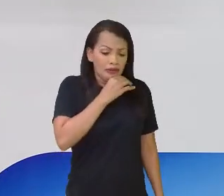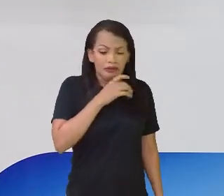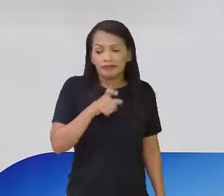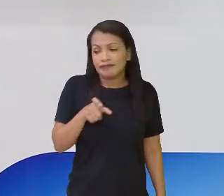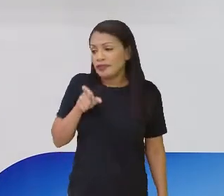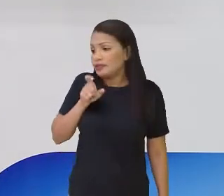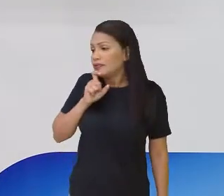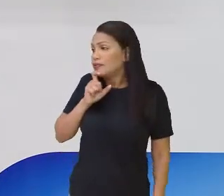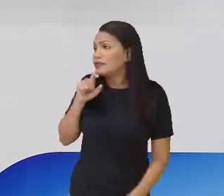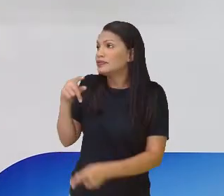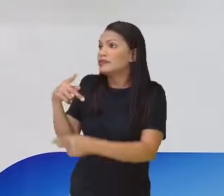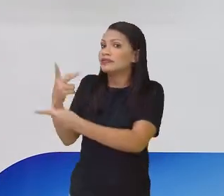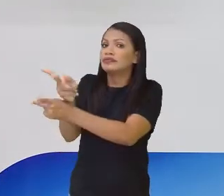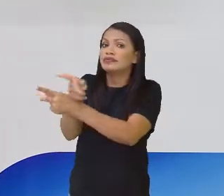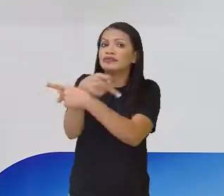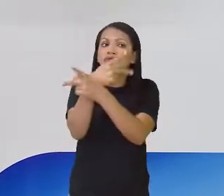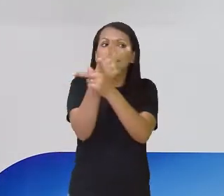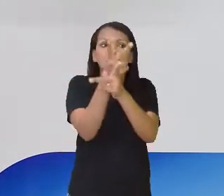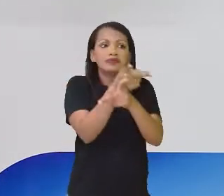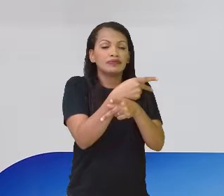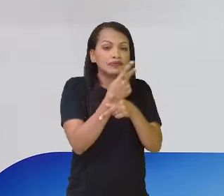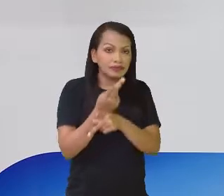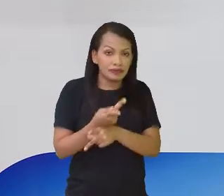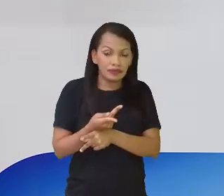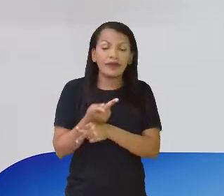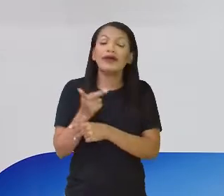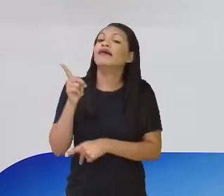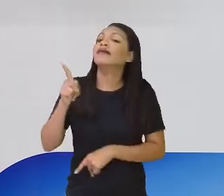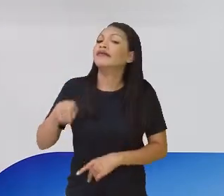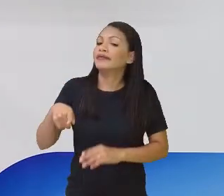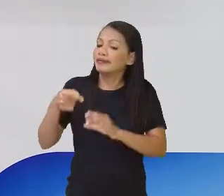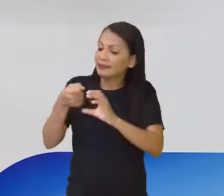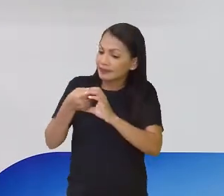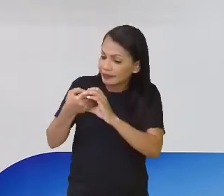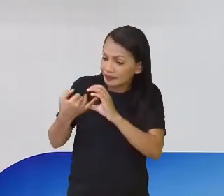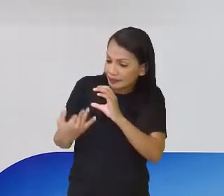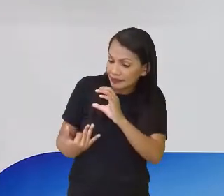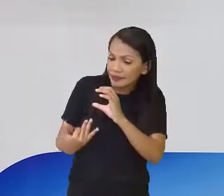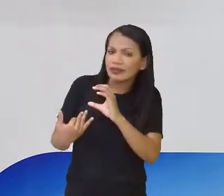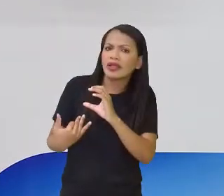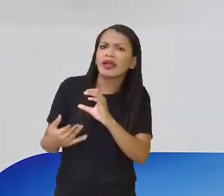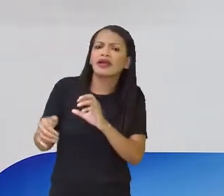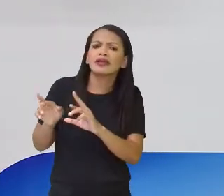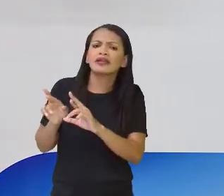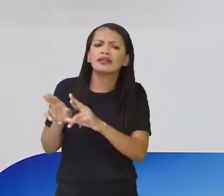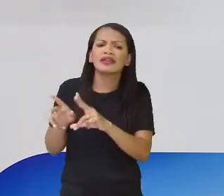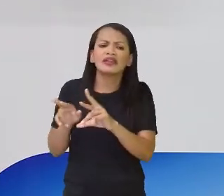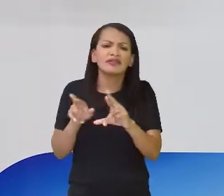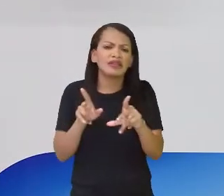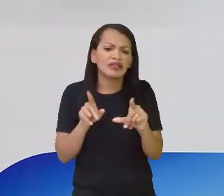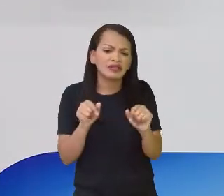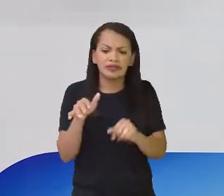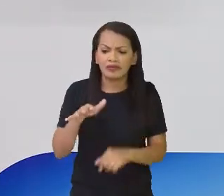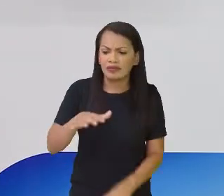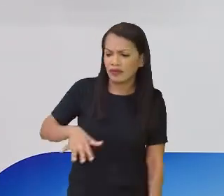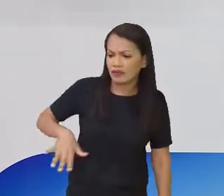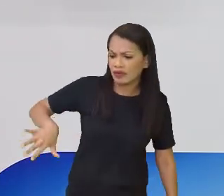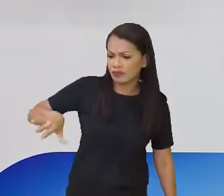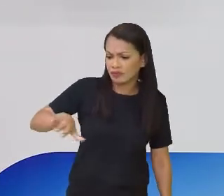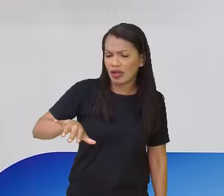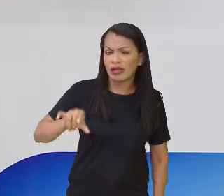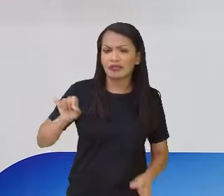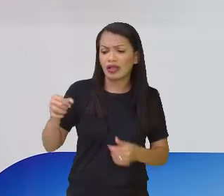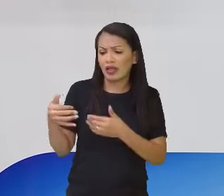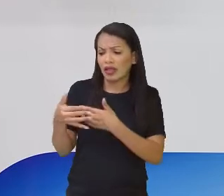é fresco, como é o ar? Então, essas são uma das características que vão diferenciar um espaço que seria a cidade e